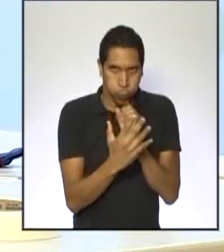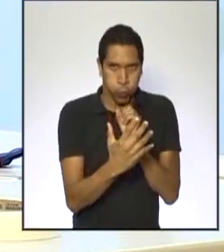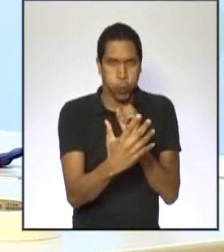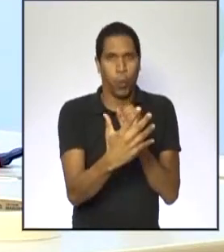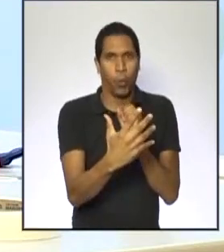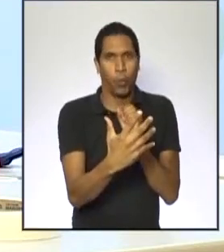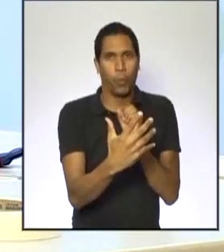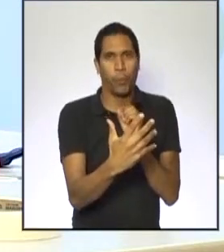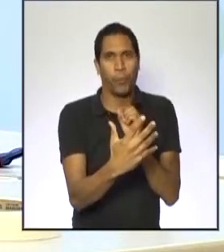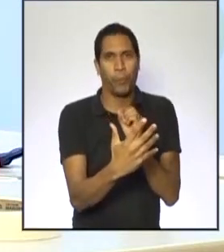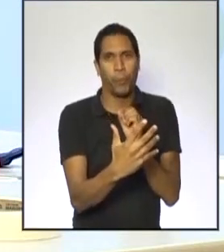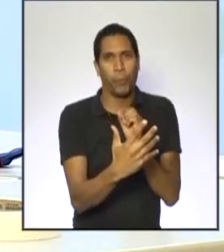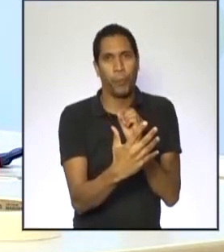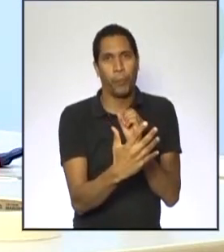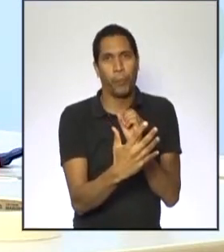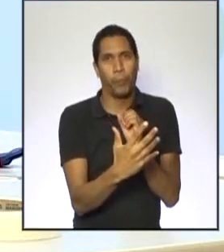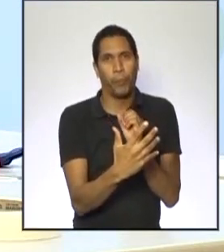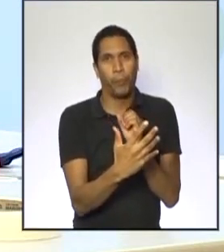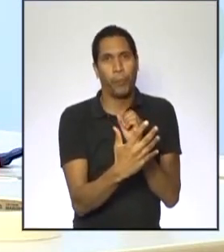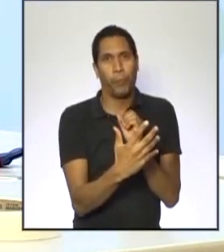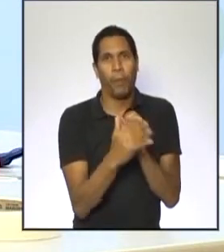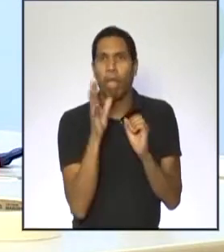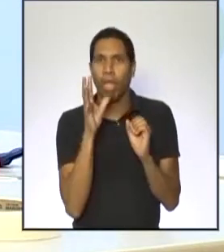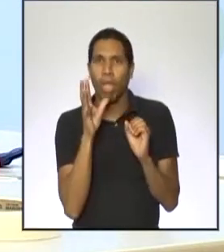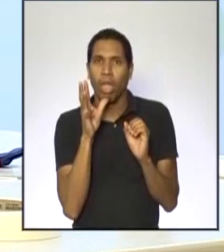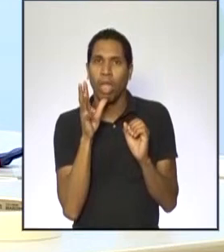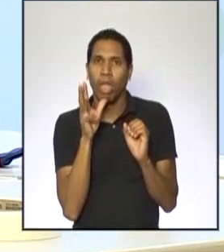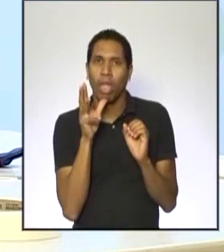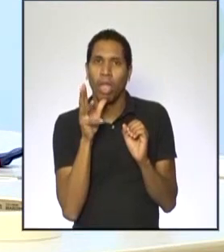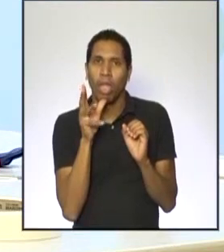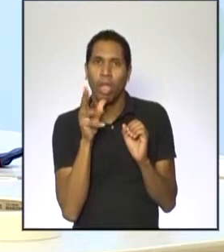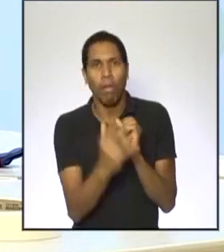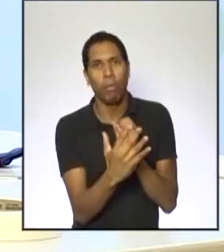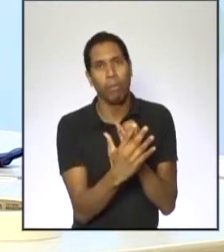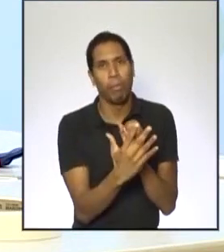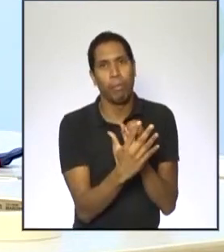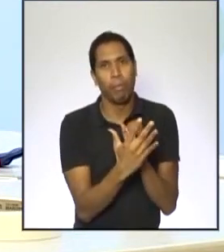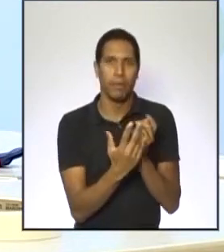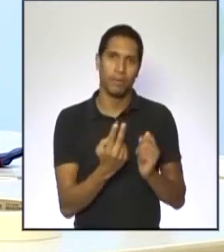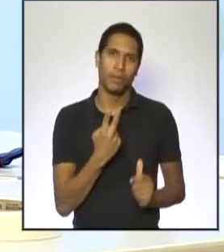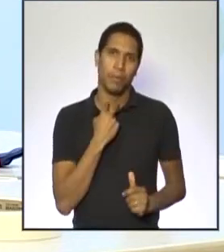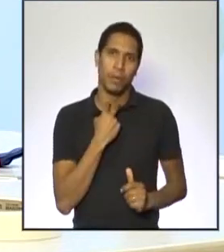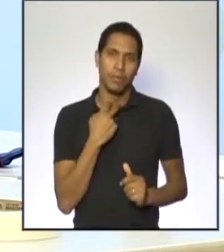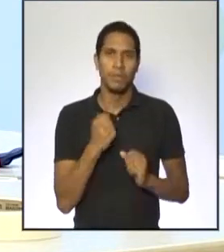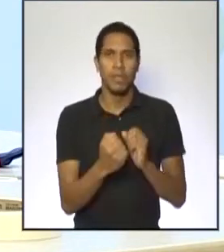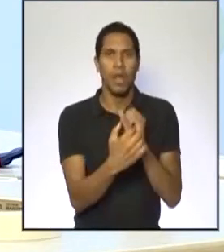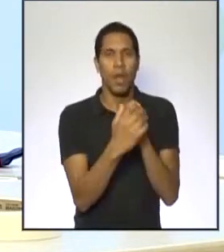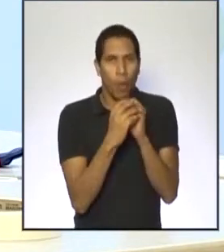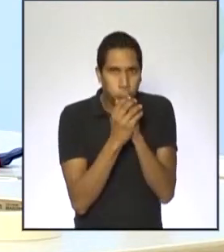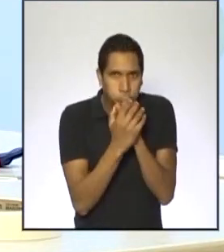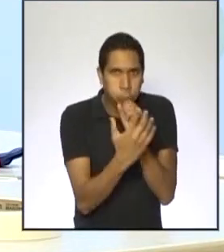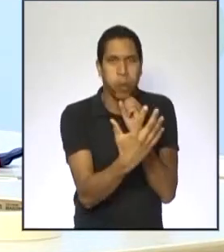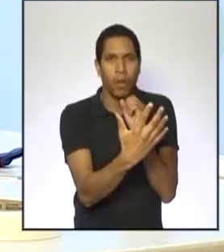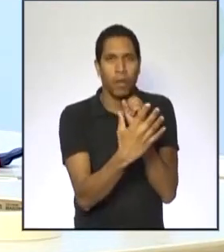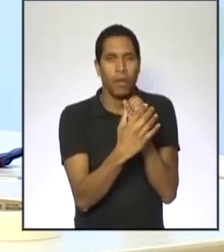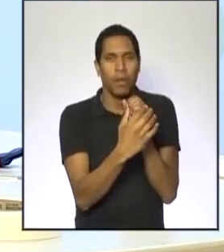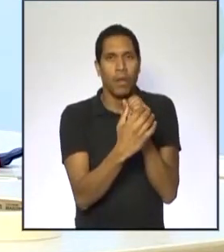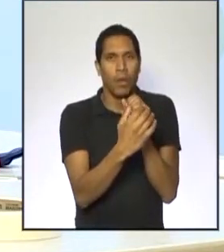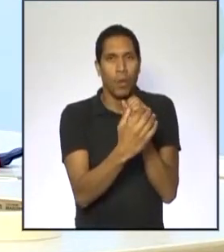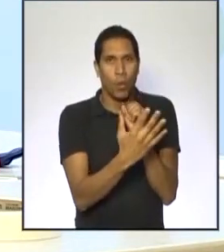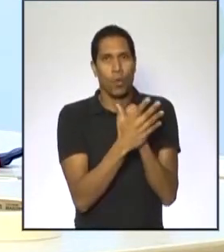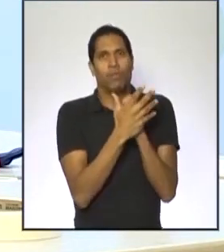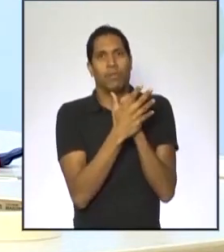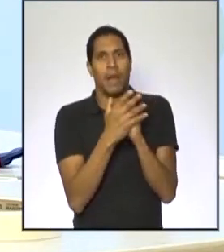carrinho, tá? Então, ó, eu estou soltando um pouco para que justamente isso não ocorra na hora de montar o